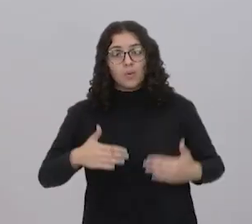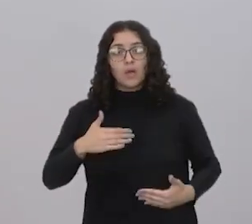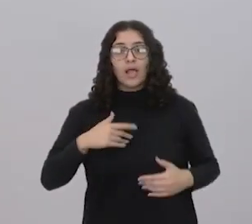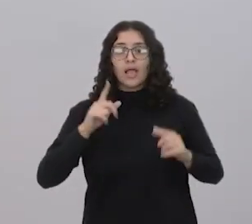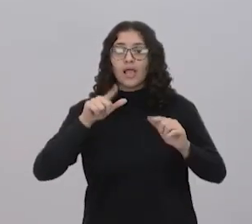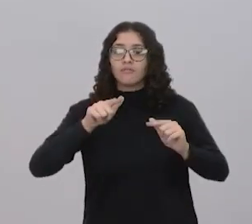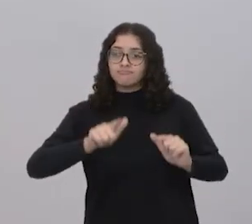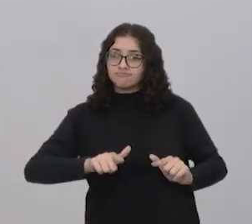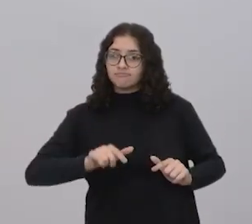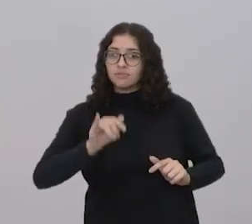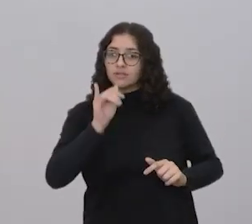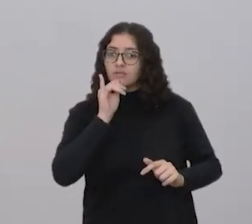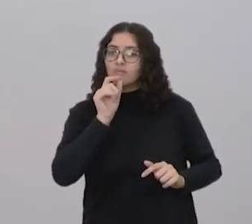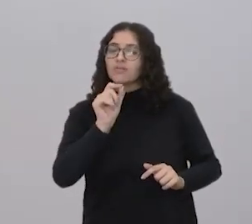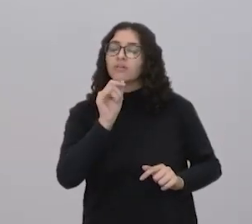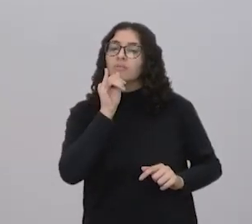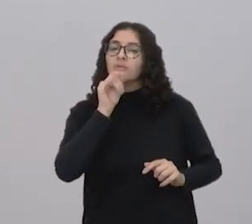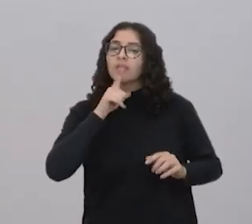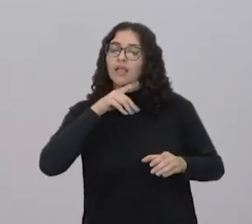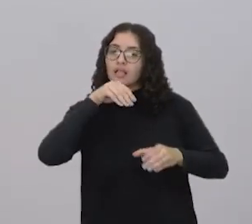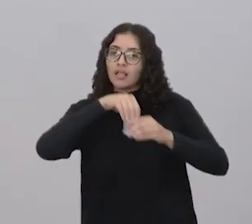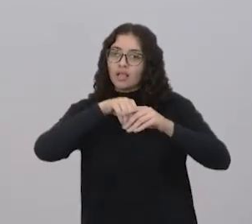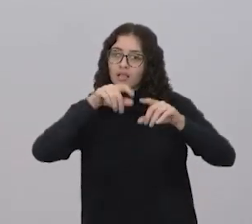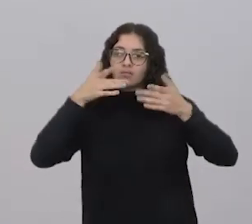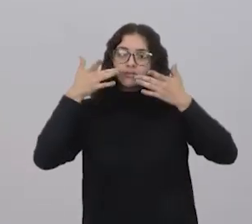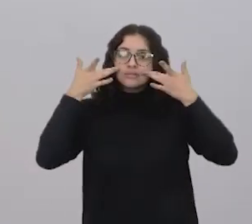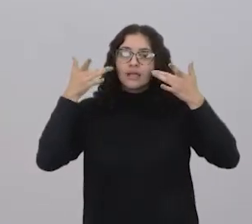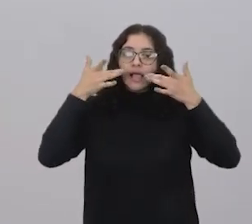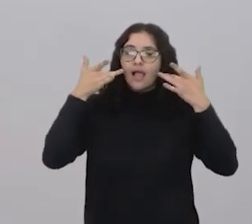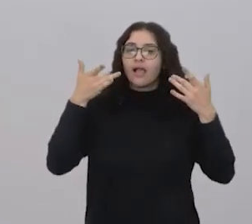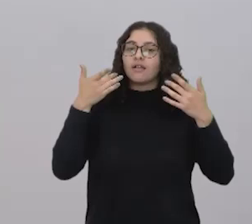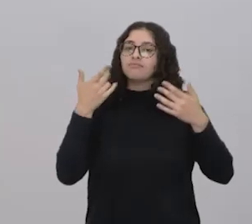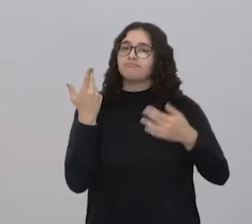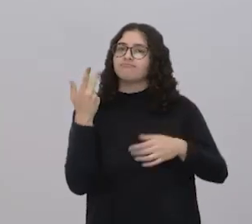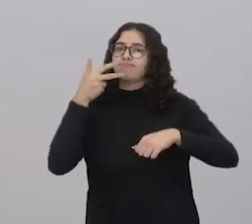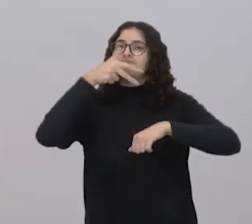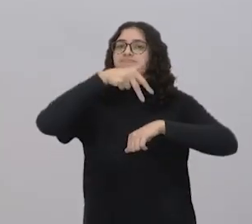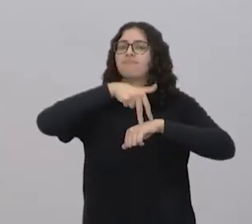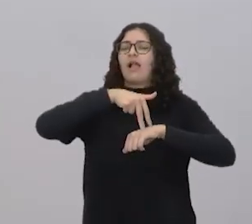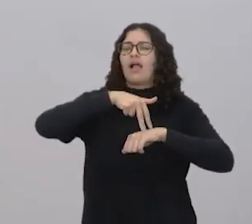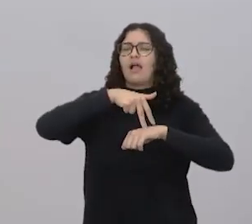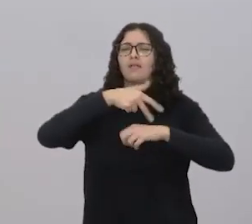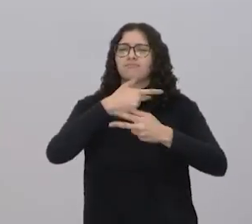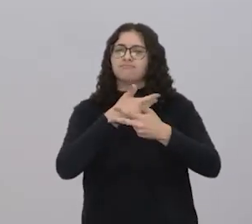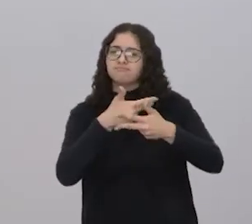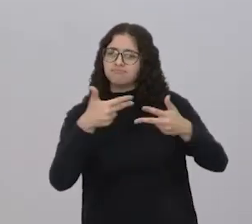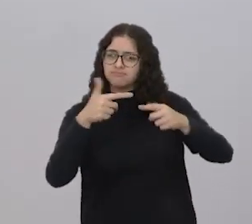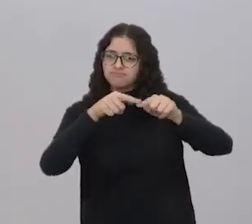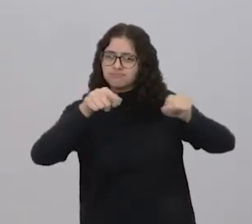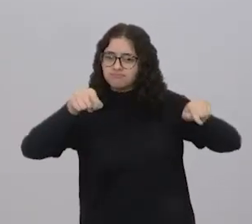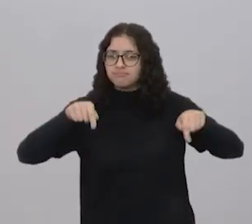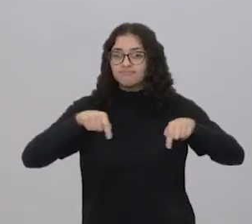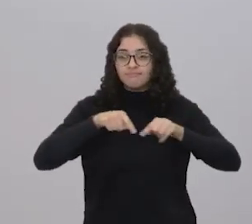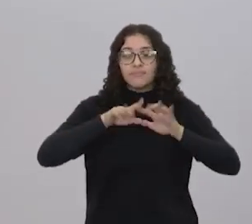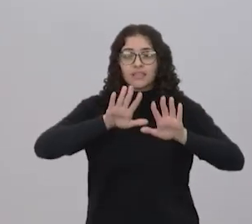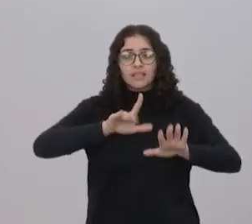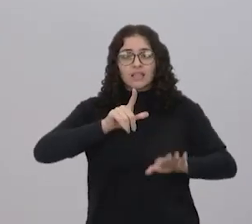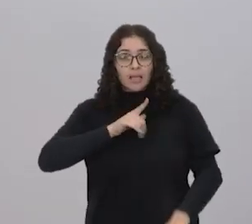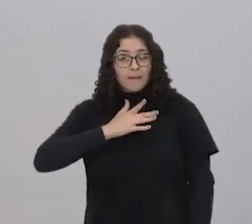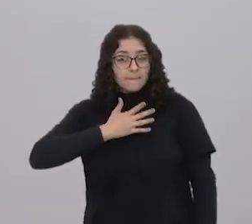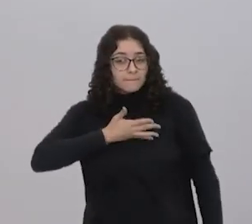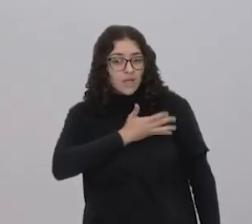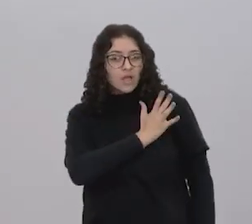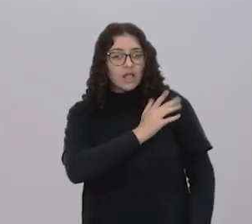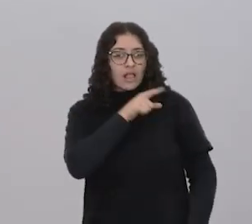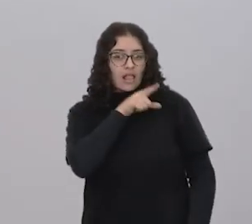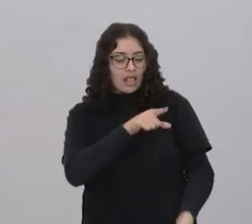atua, mas o corpo que atua que também teve que lutar por algum tipo de reconhecimento. Então, se houve e há preconceito com relação à